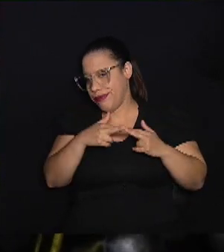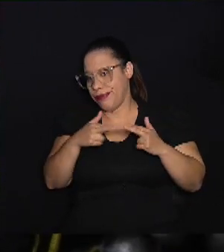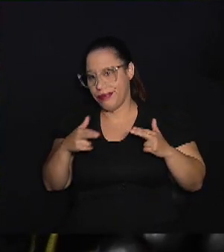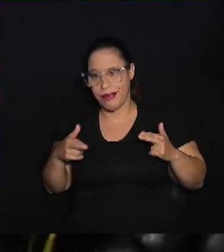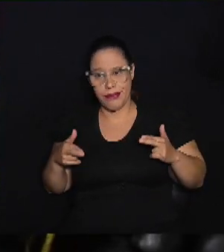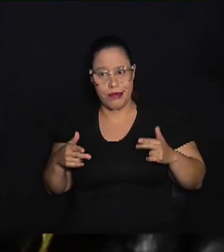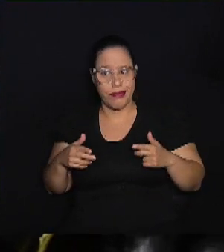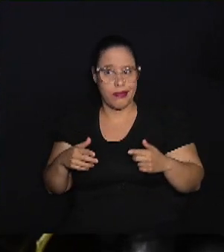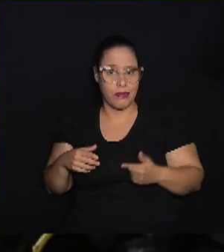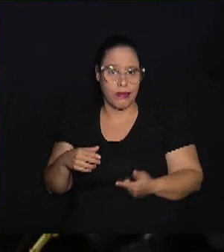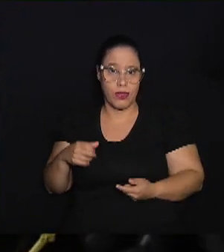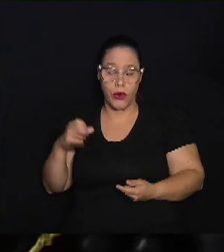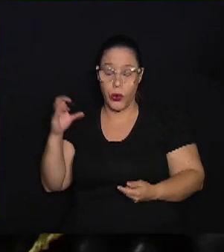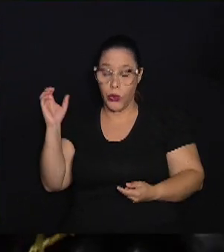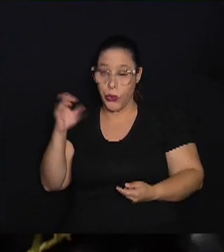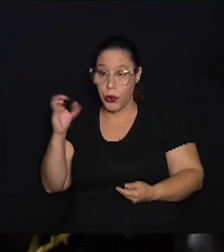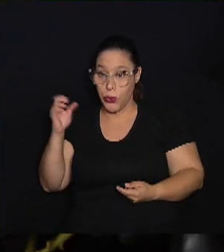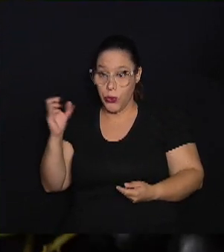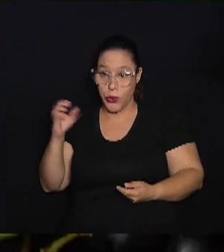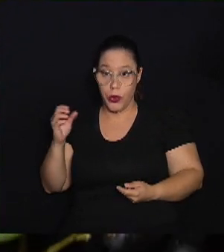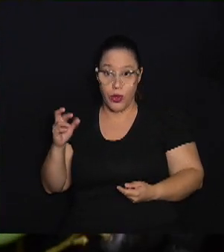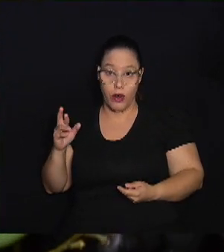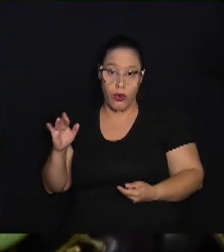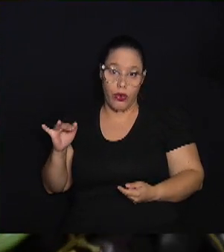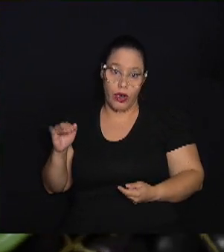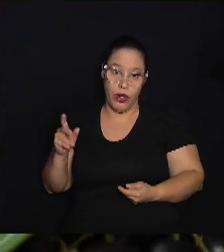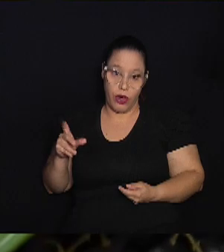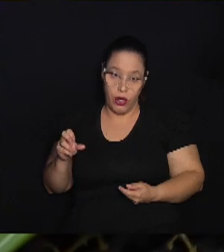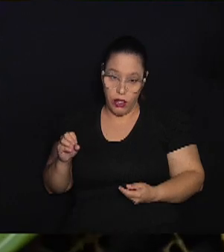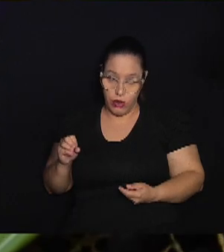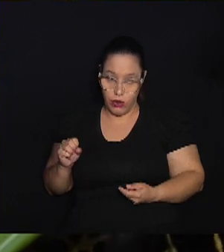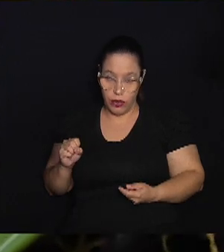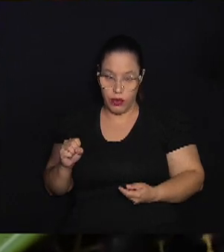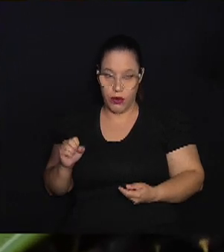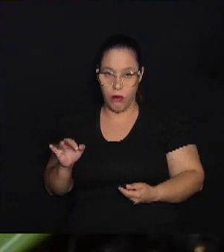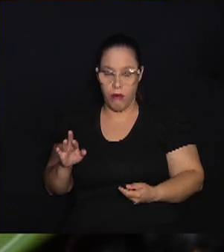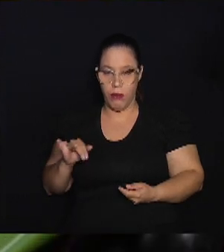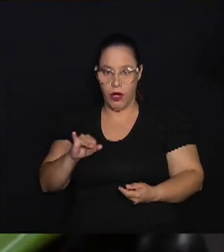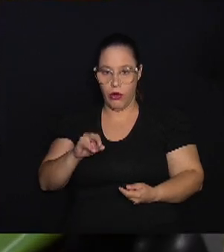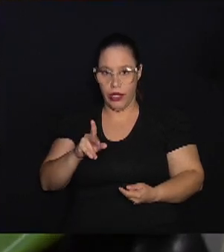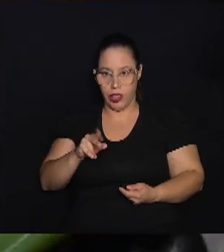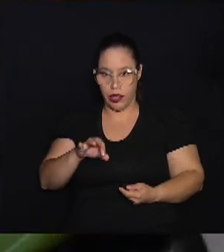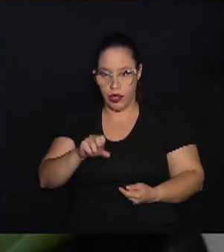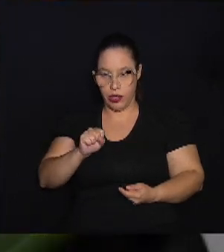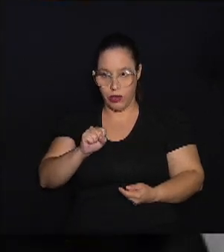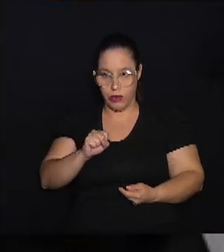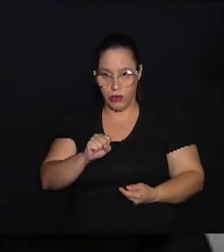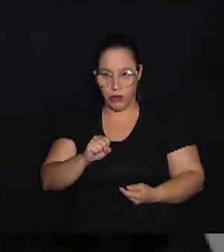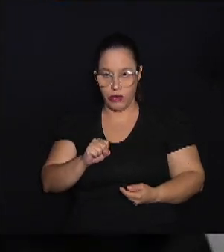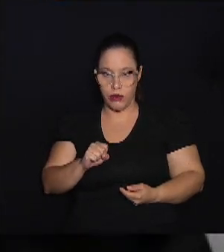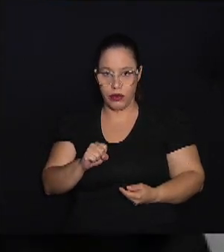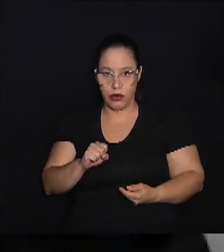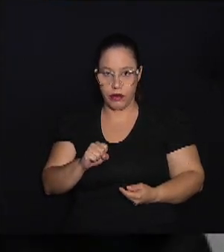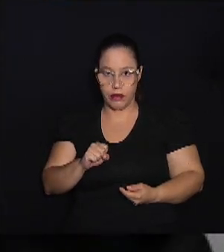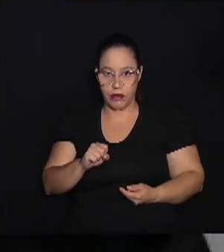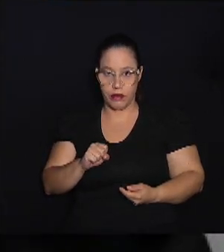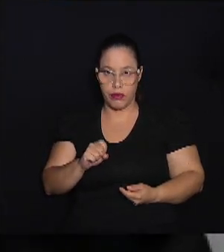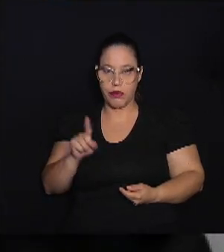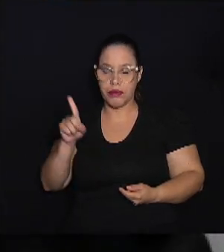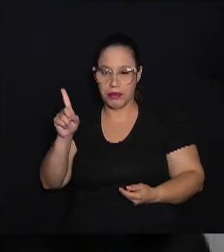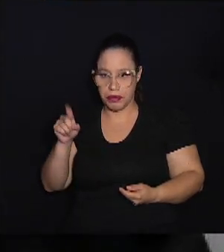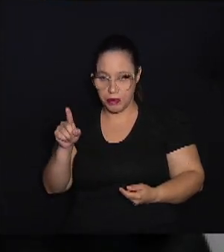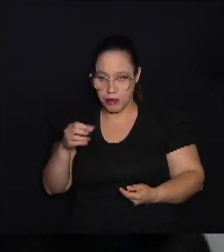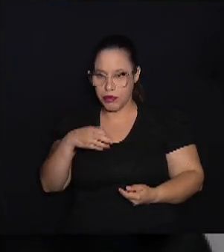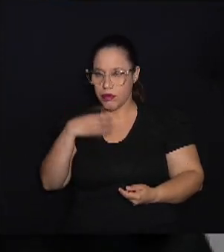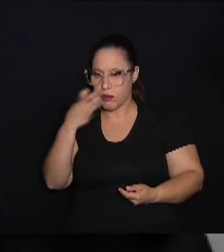são riquíssimas em compostos fenólicos, em compostos bioativos que têm ação antioxidante. Essas frutas precisam